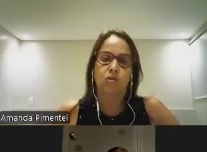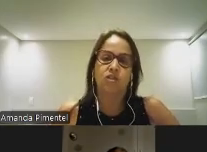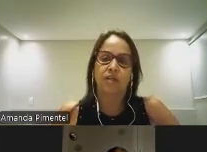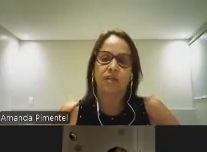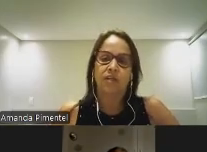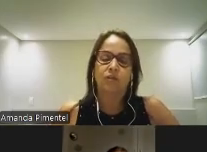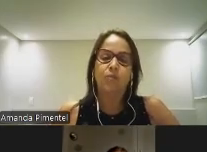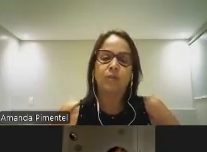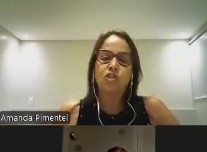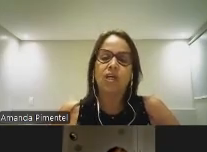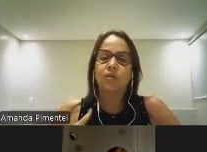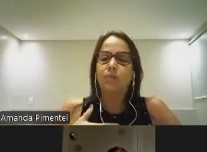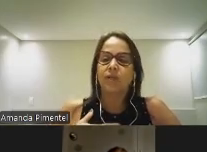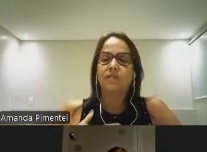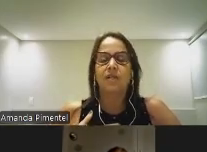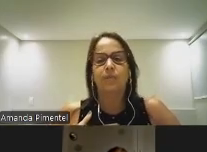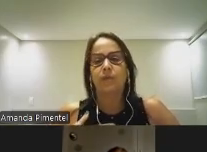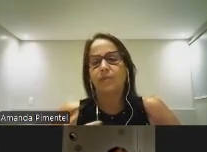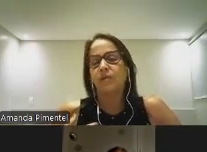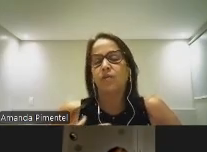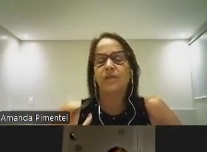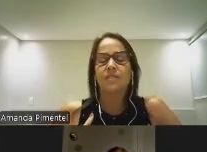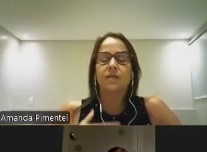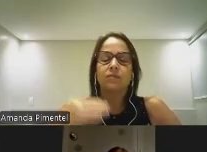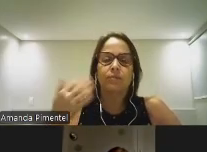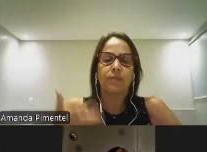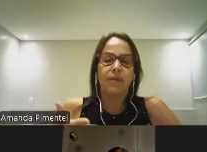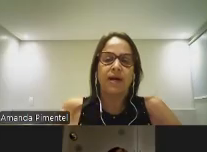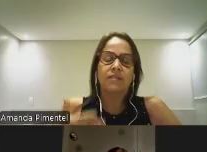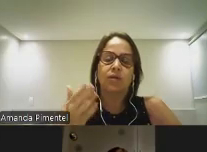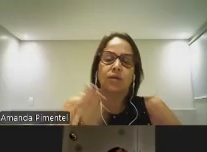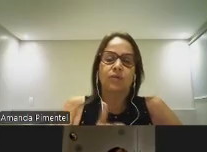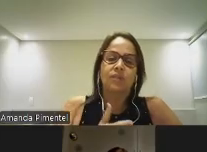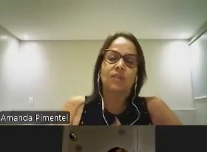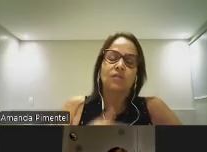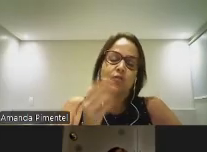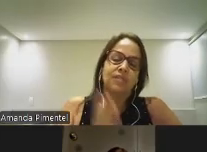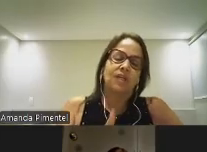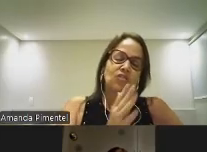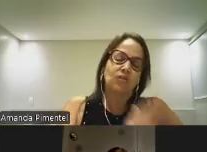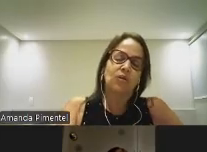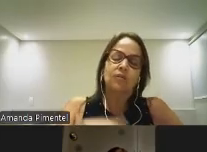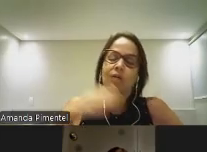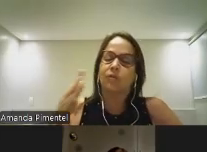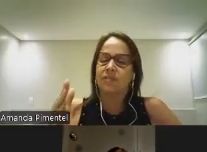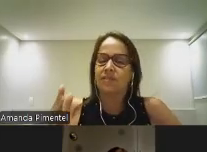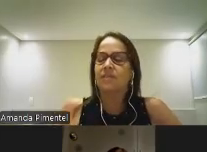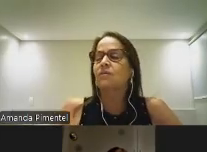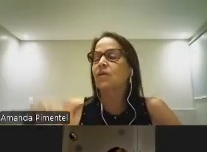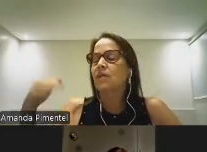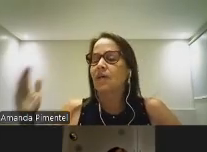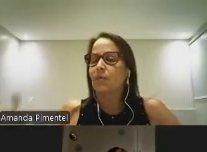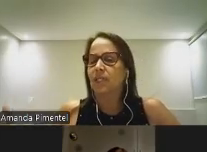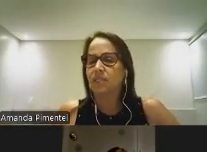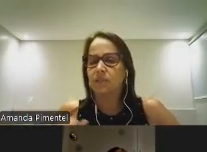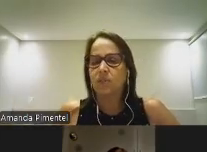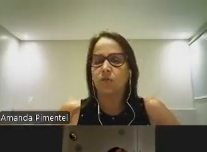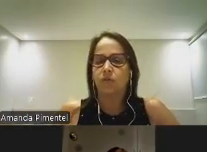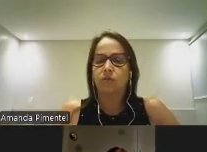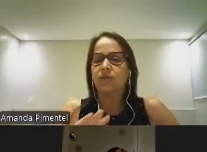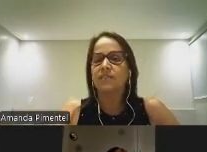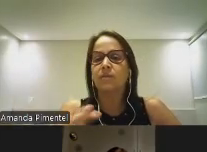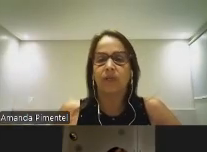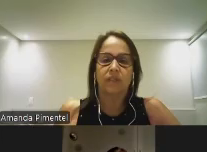equipe diagnóstica. Do mesmo jeito que, por exemplo, a minha formação base é ortodontia, eu sou especialista em orto, harmonização e